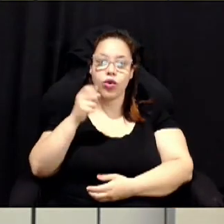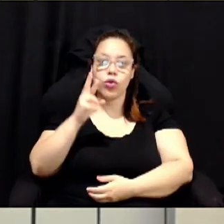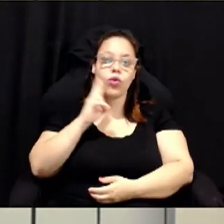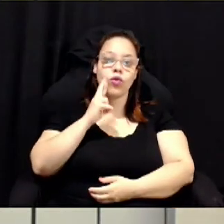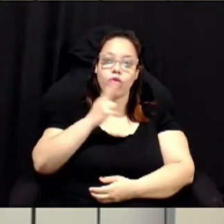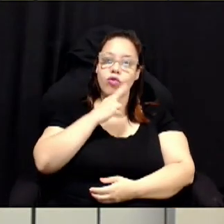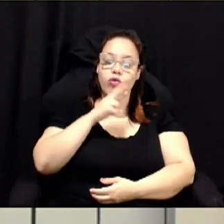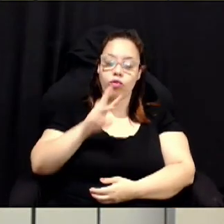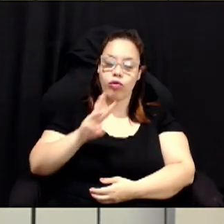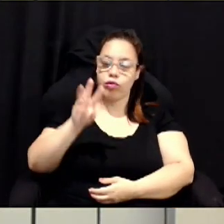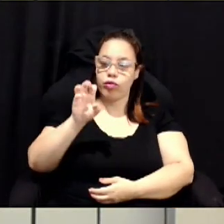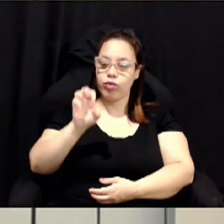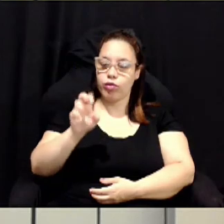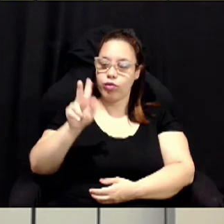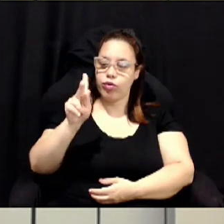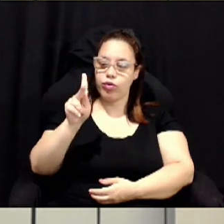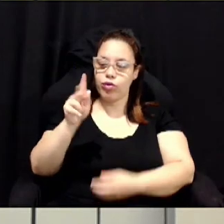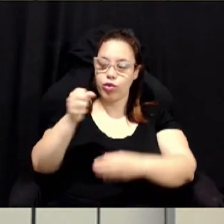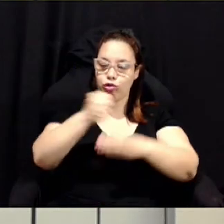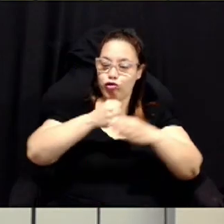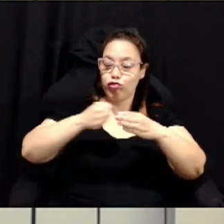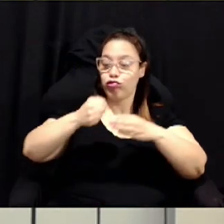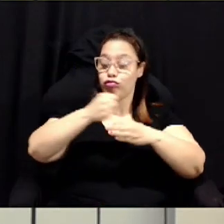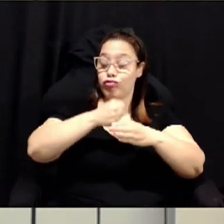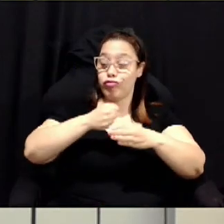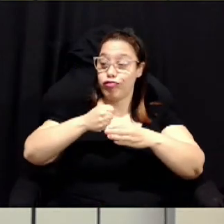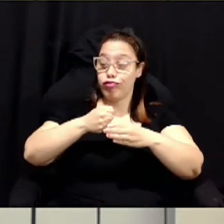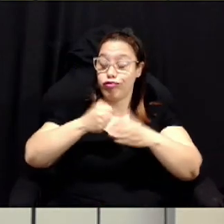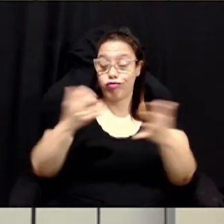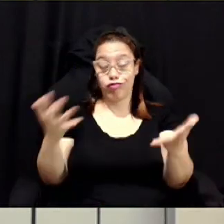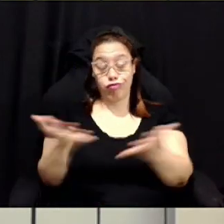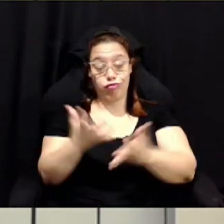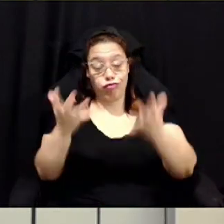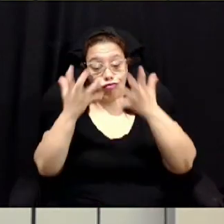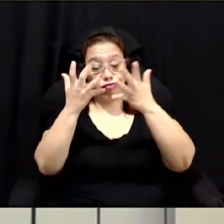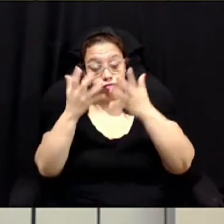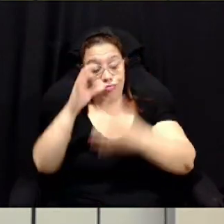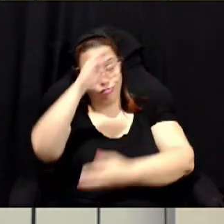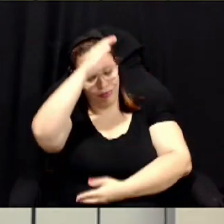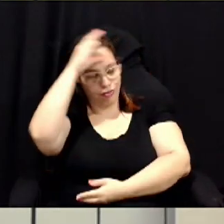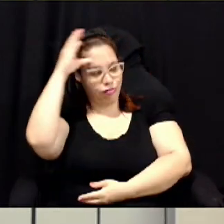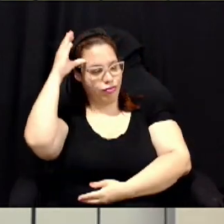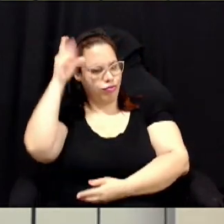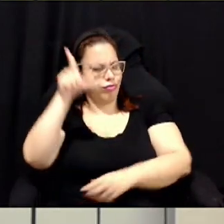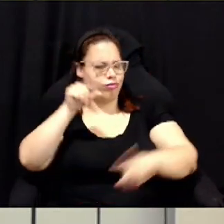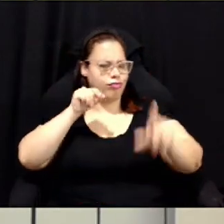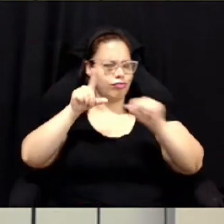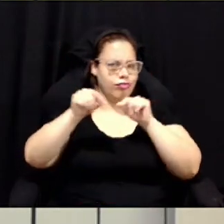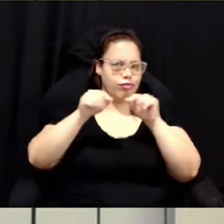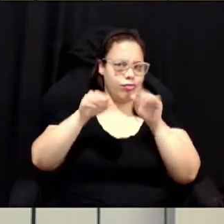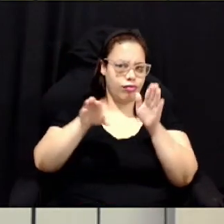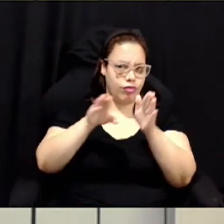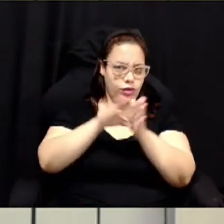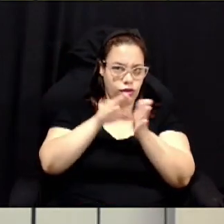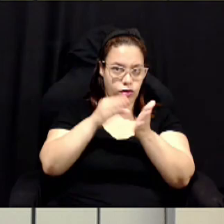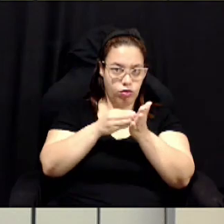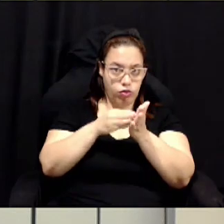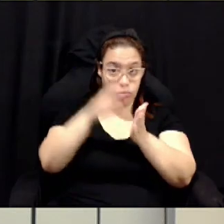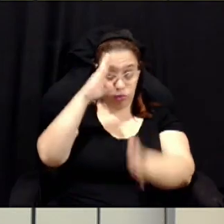o festival gastronômico que proporciona aos clientes opções de uma entrada, um prato